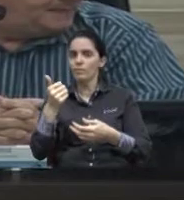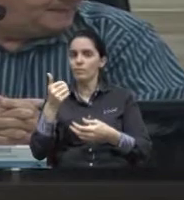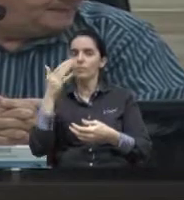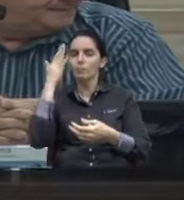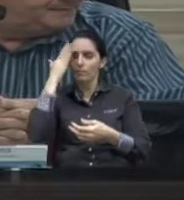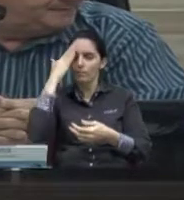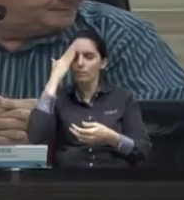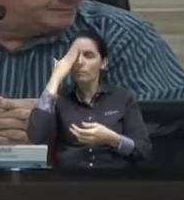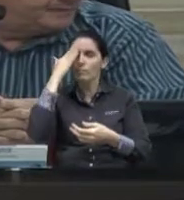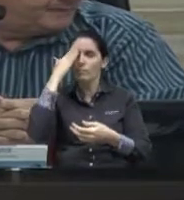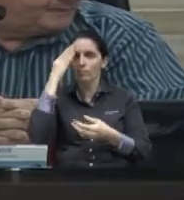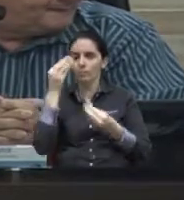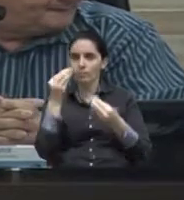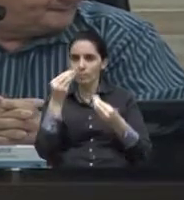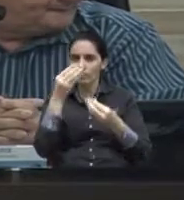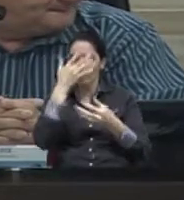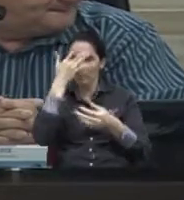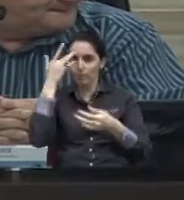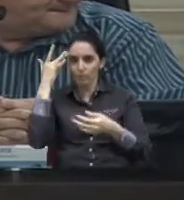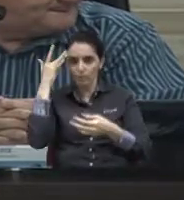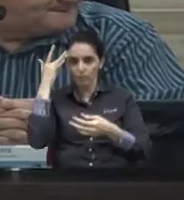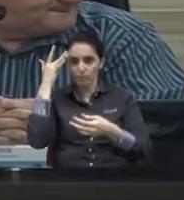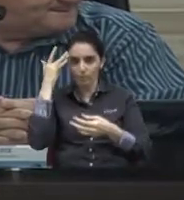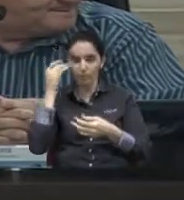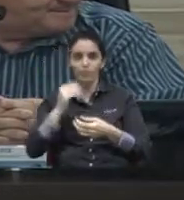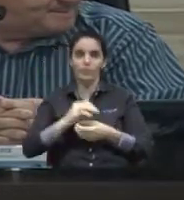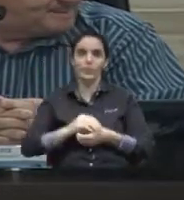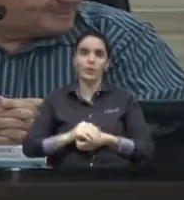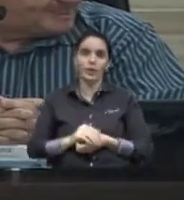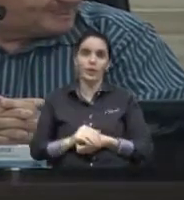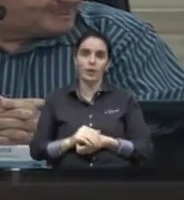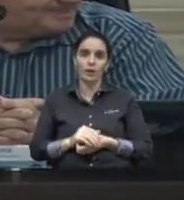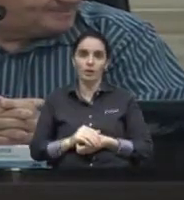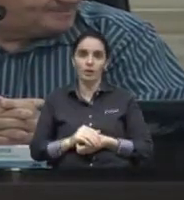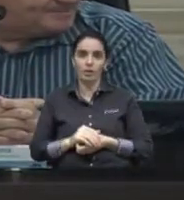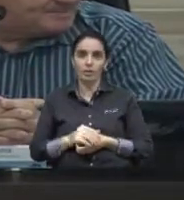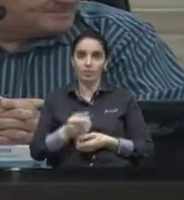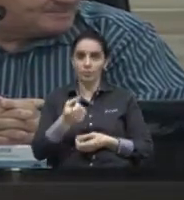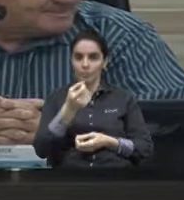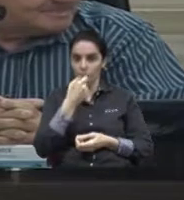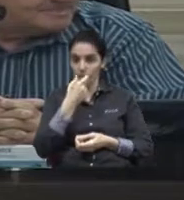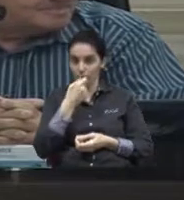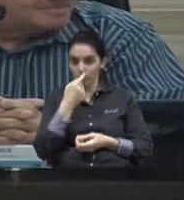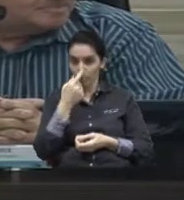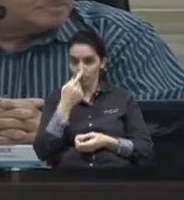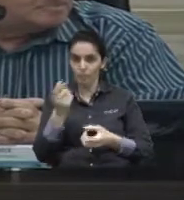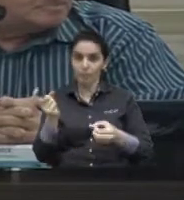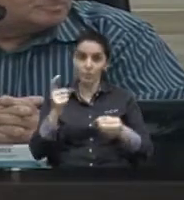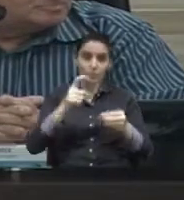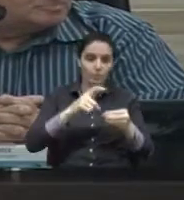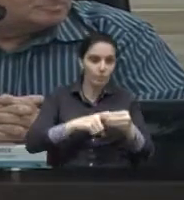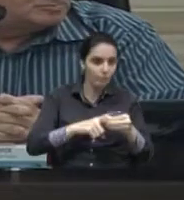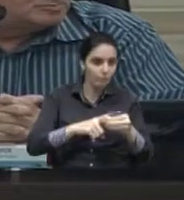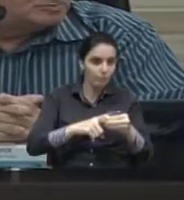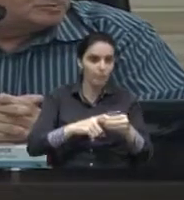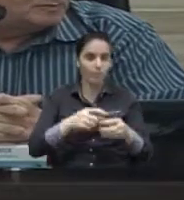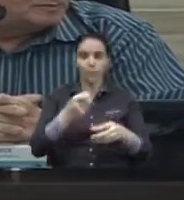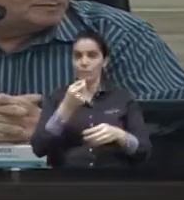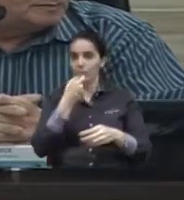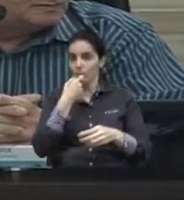número. Concordo em ter voltado as medicações na saúde mental, visto que são